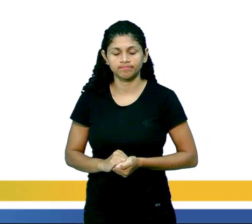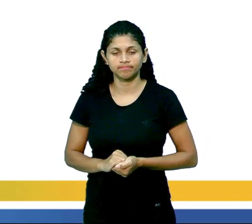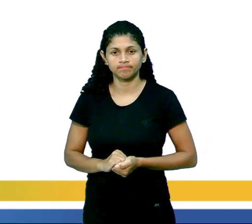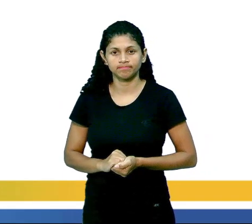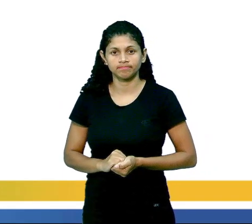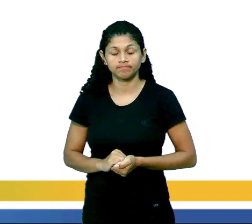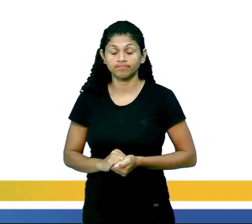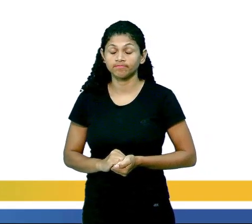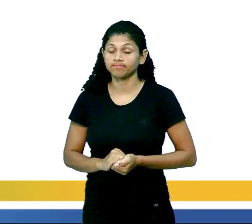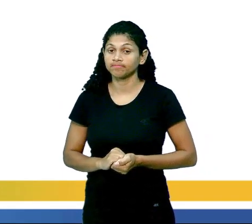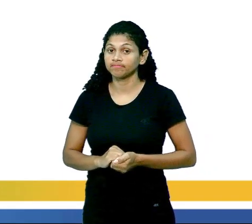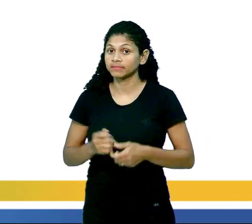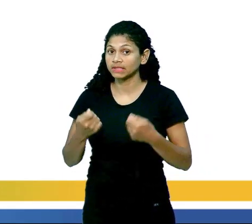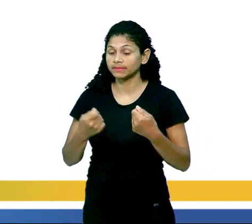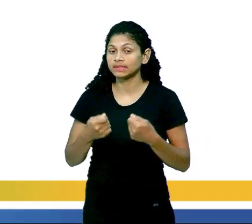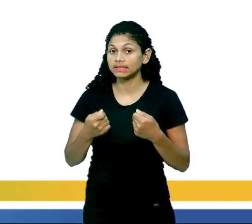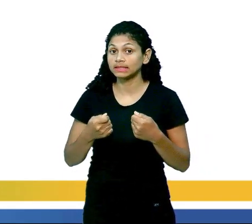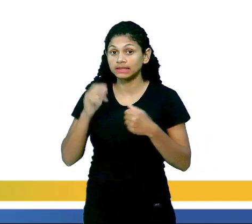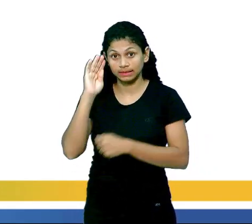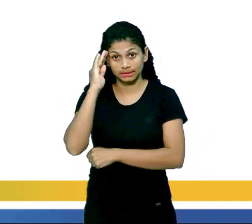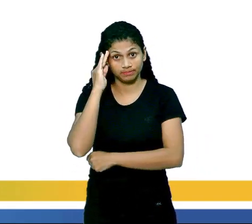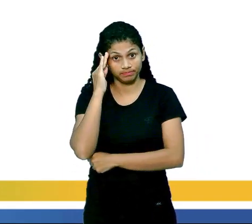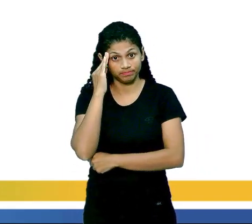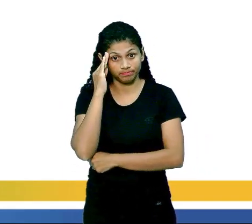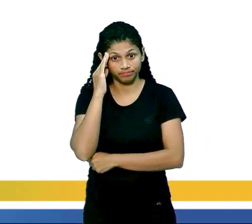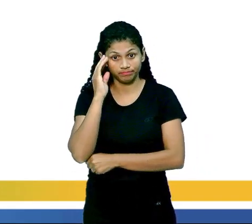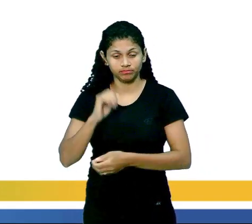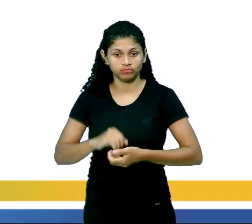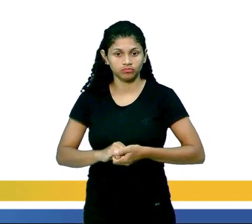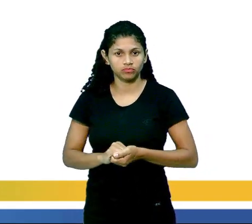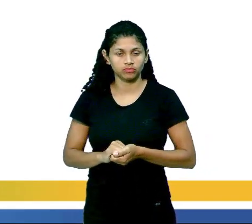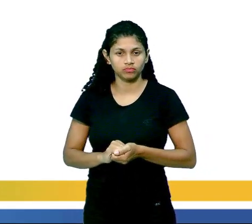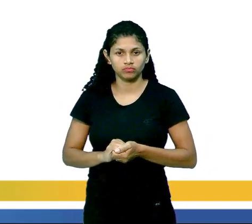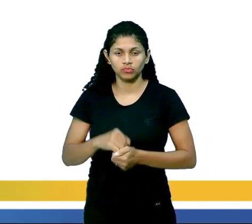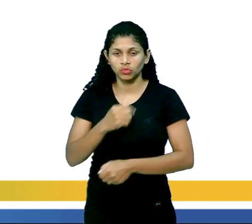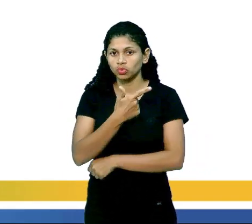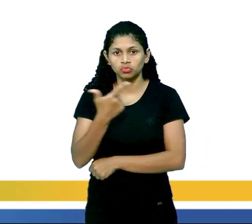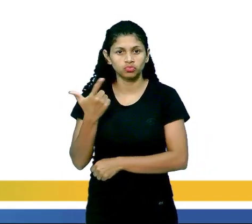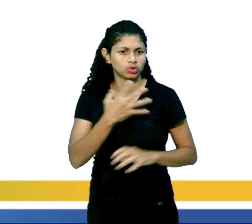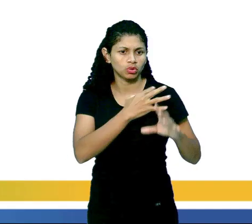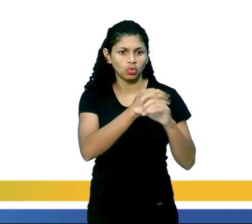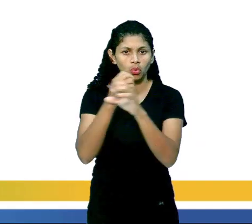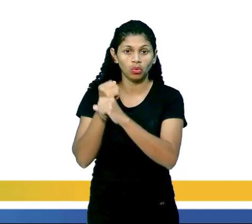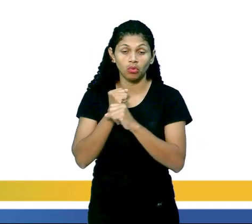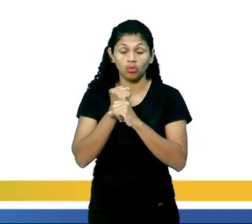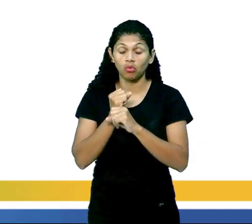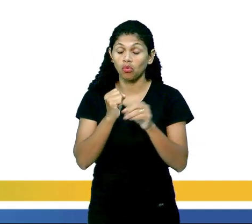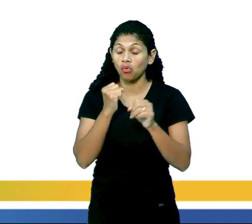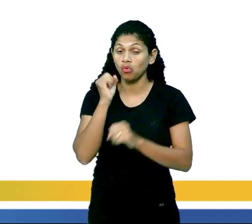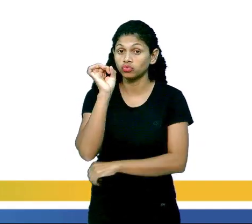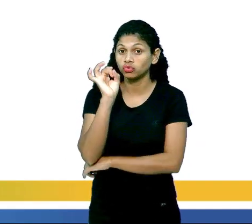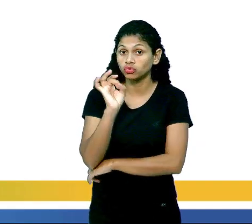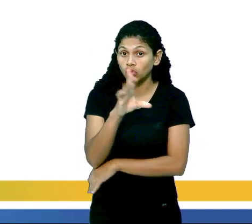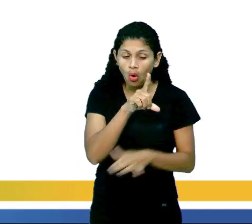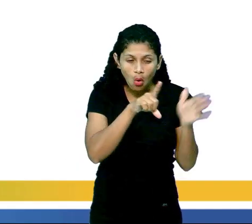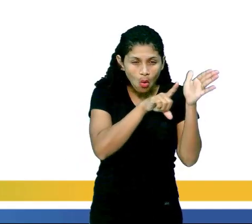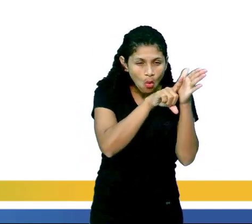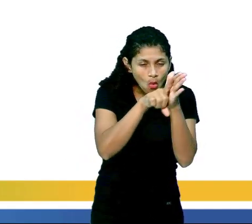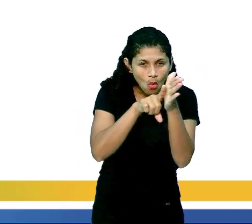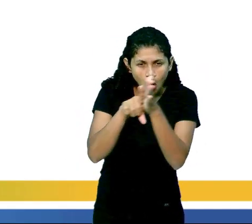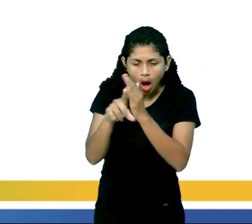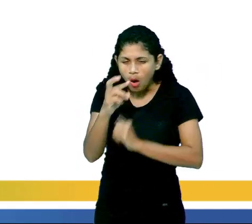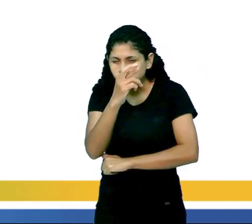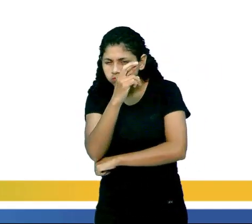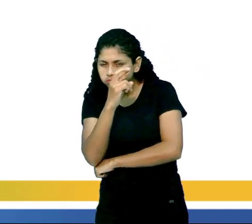Dá pra gente ver, né, pessoal? Não tem muito cálculo aí. Tá? Aí só